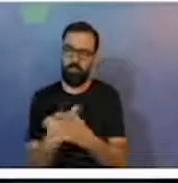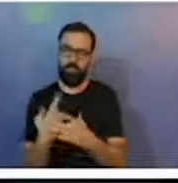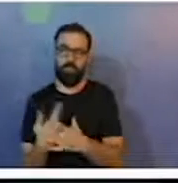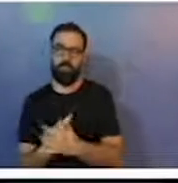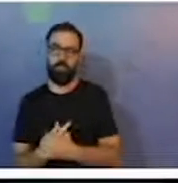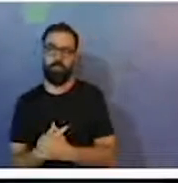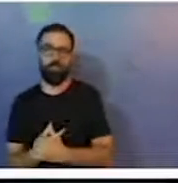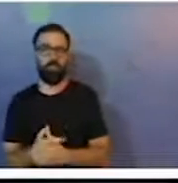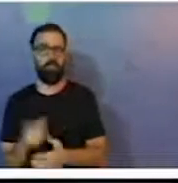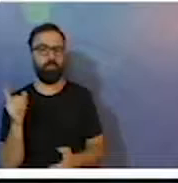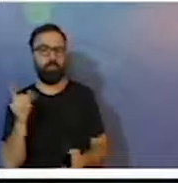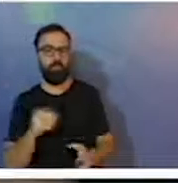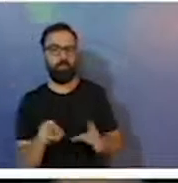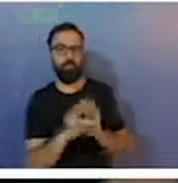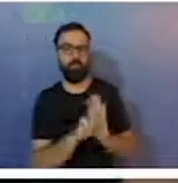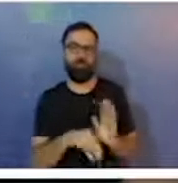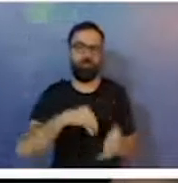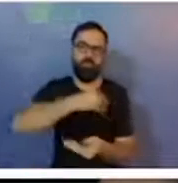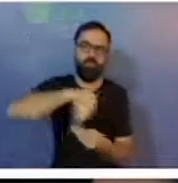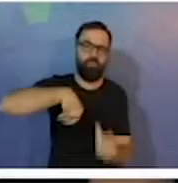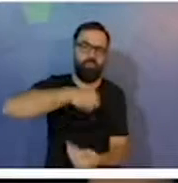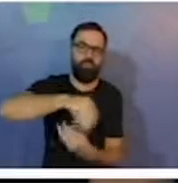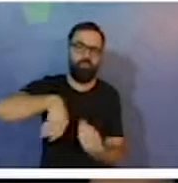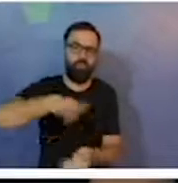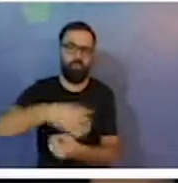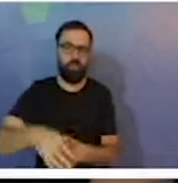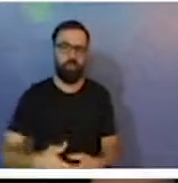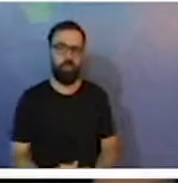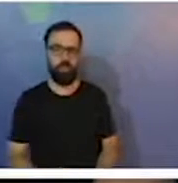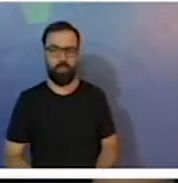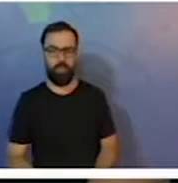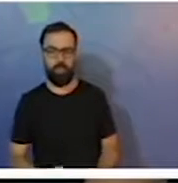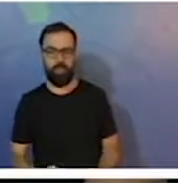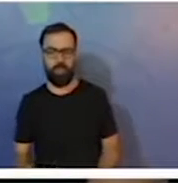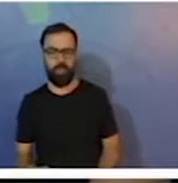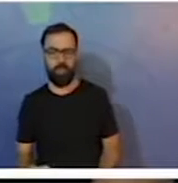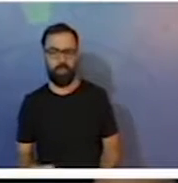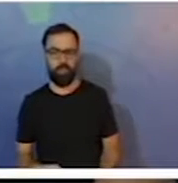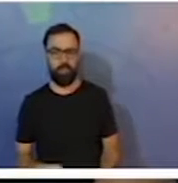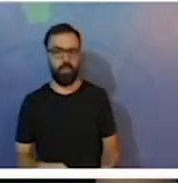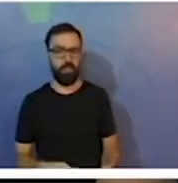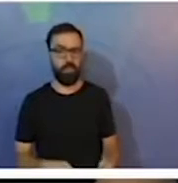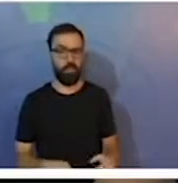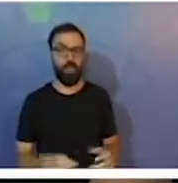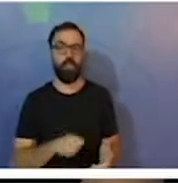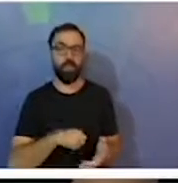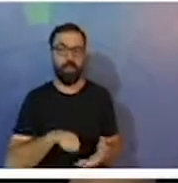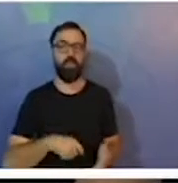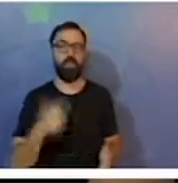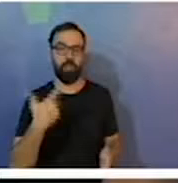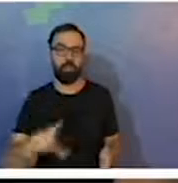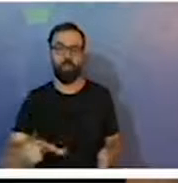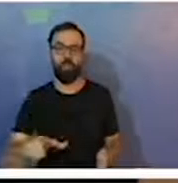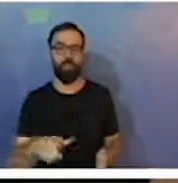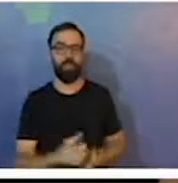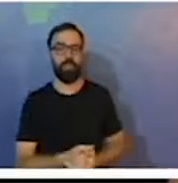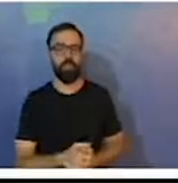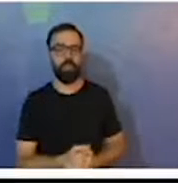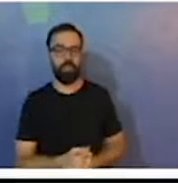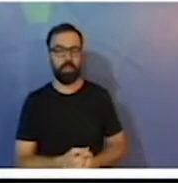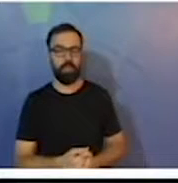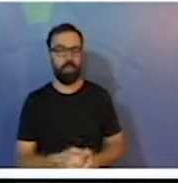embolada aqui no texto né que que o exercício pede para você olha ele te mandando aqui Reescreva as